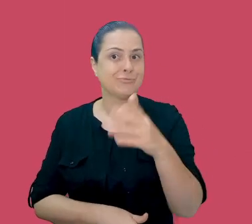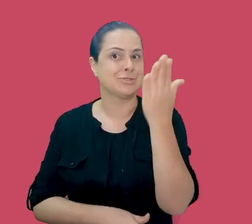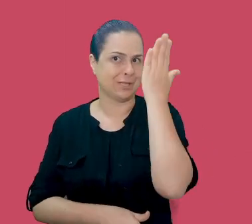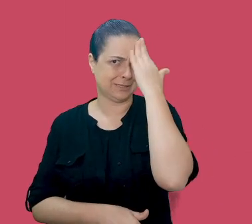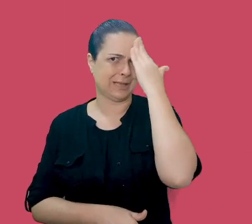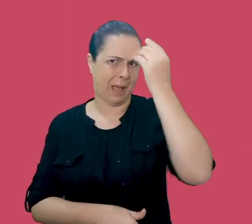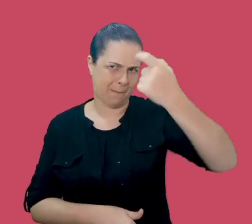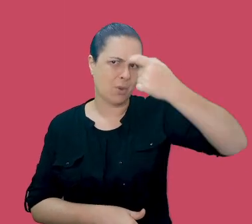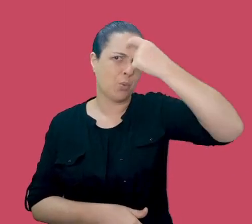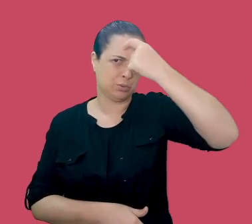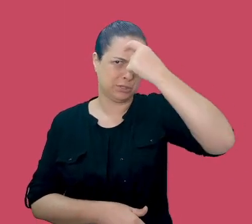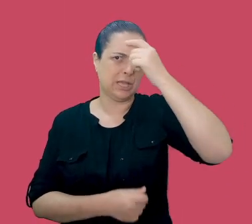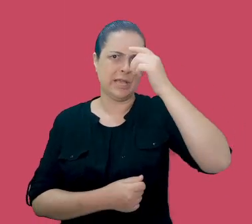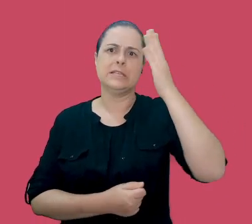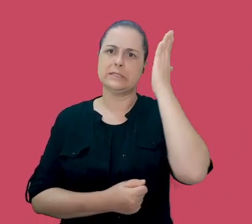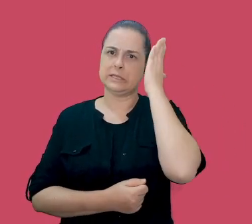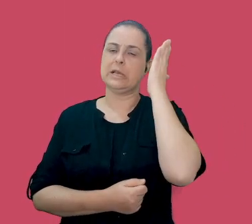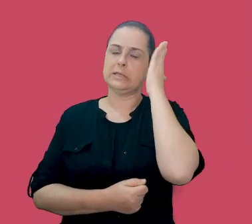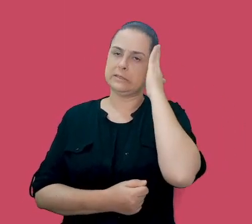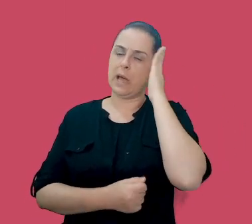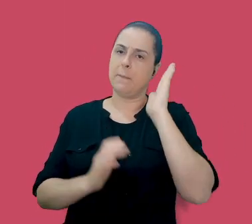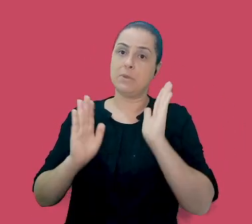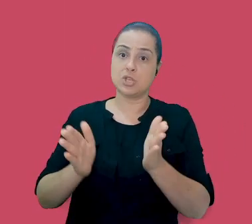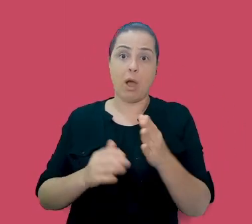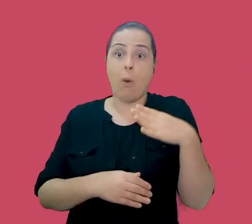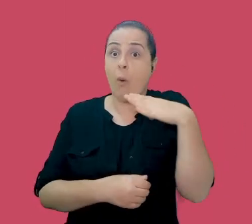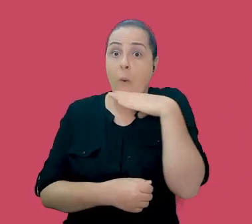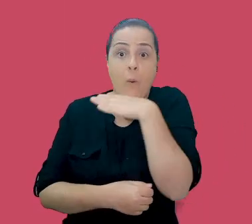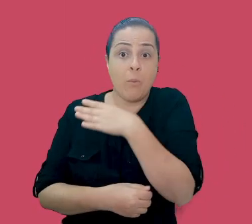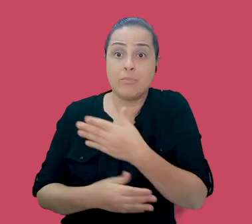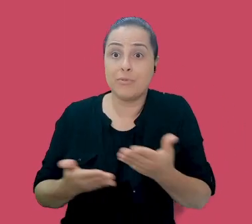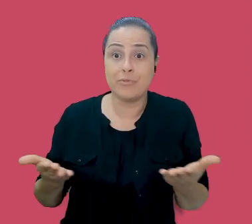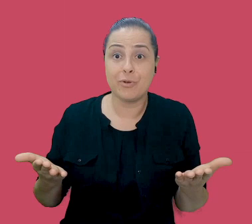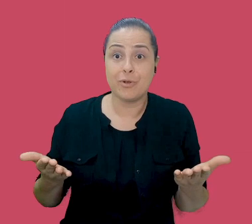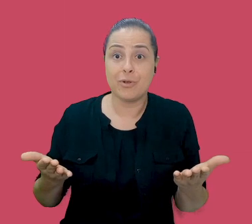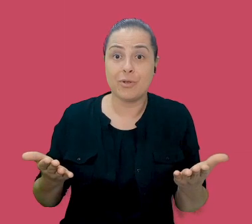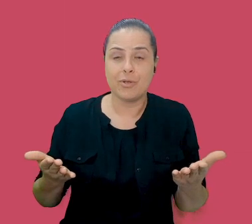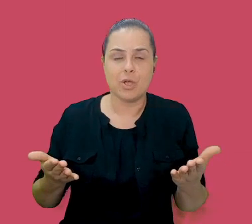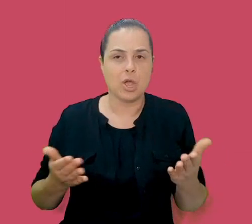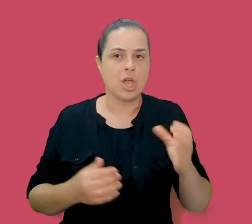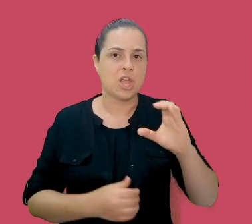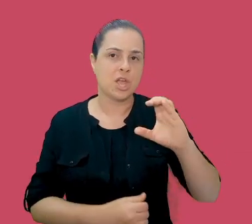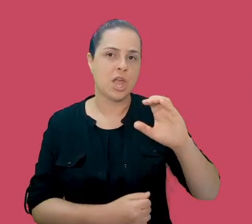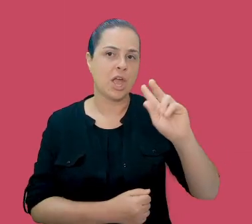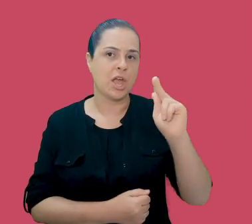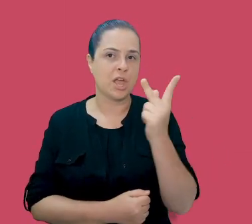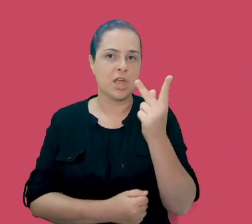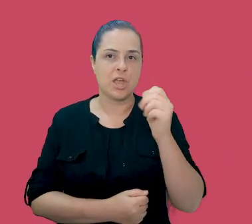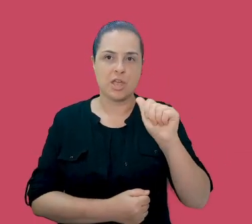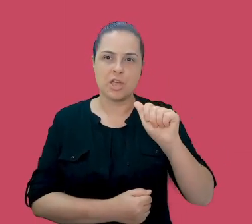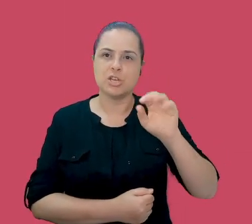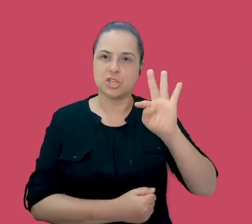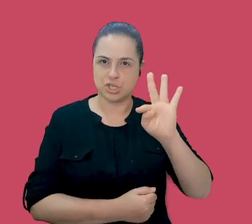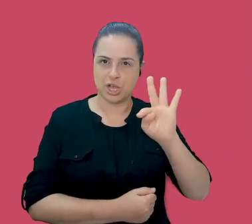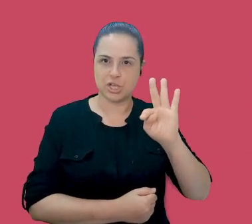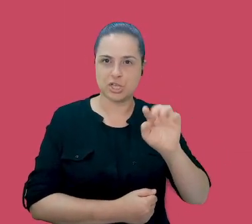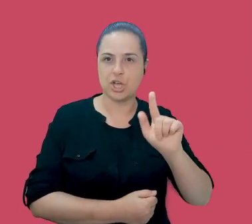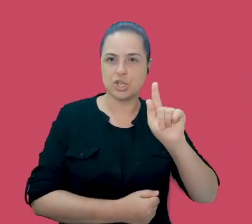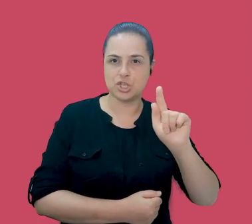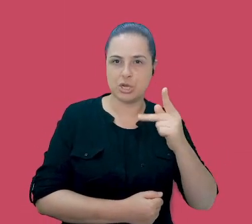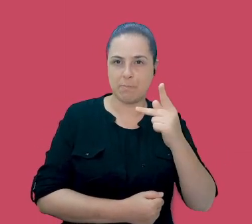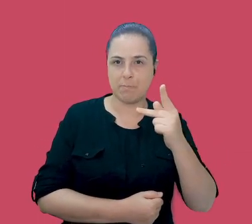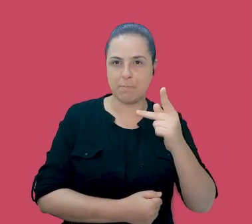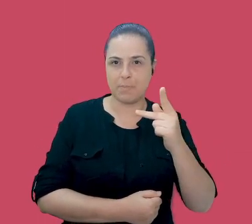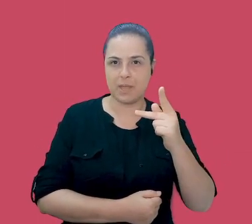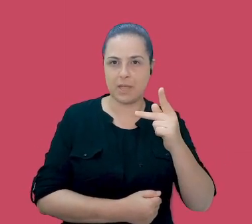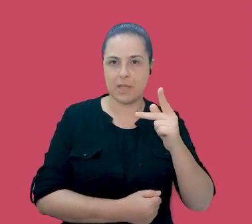cientes disso, né? Mas eu acho que vale sempre a gente dizer o óbvio, que não, o ChatGPT não vai assim ser o grande ruptura disso. Não,